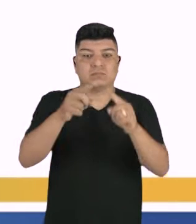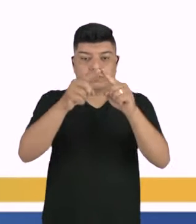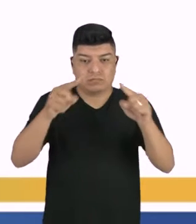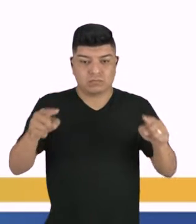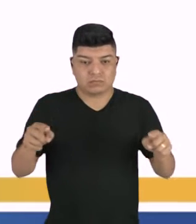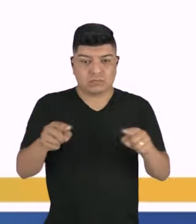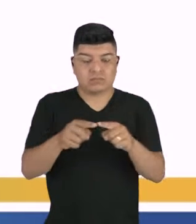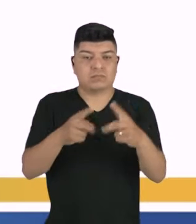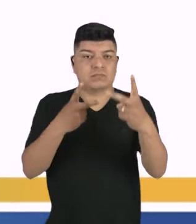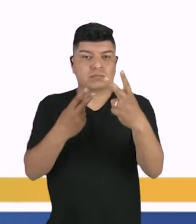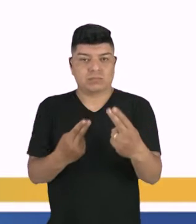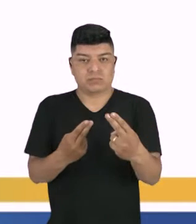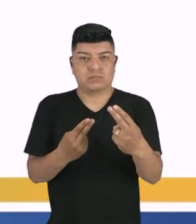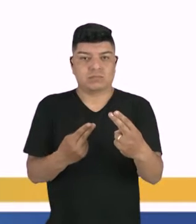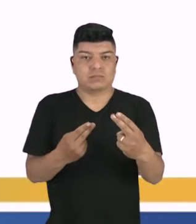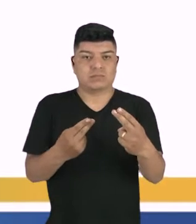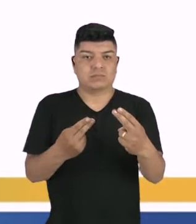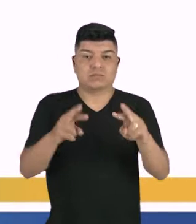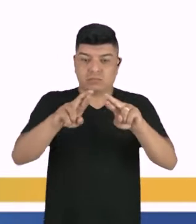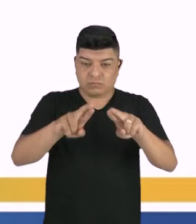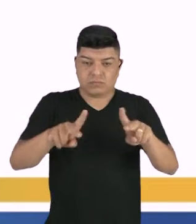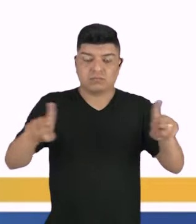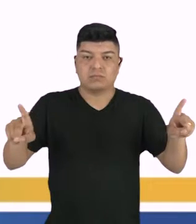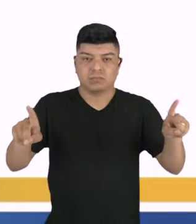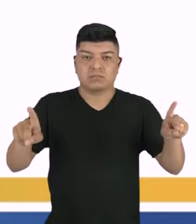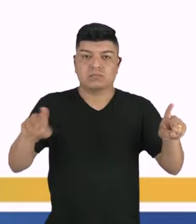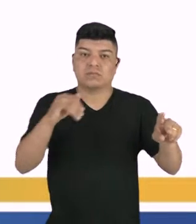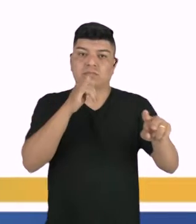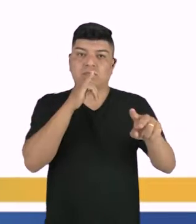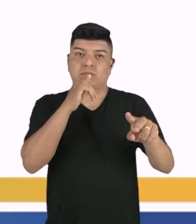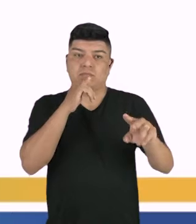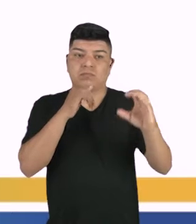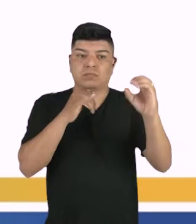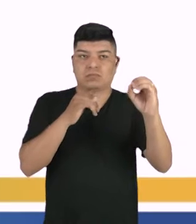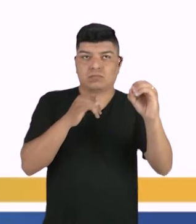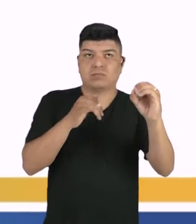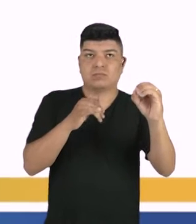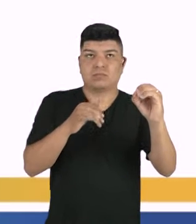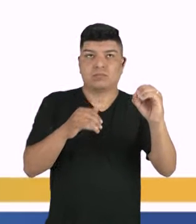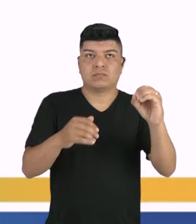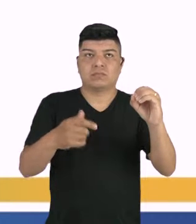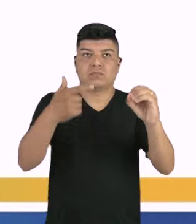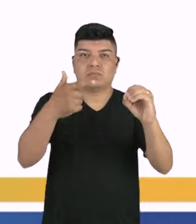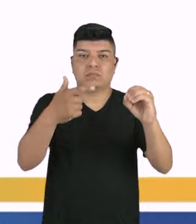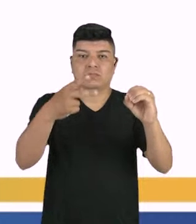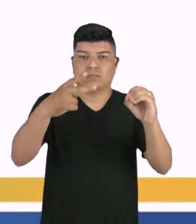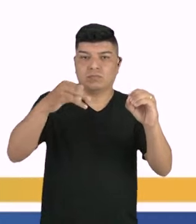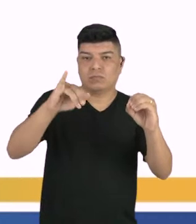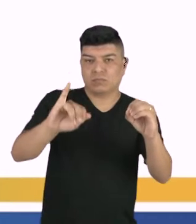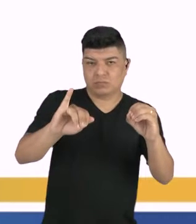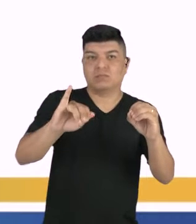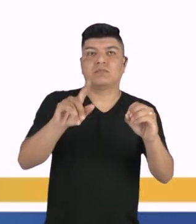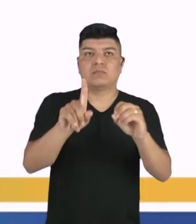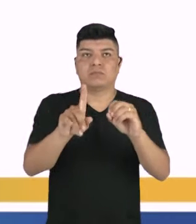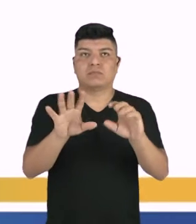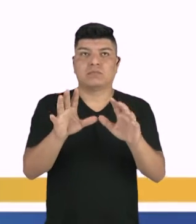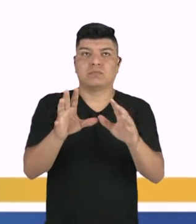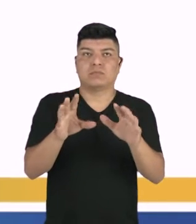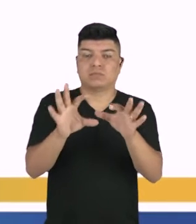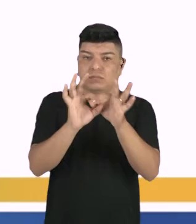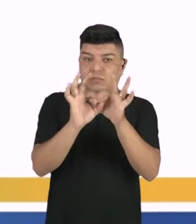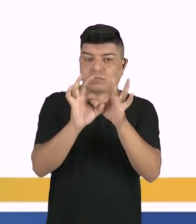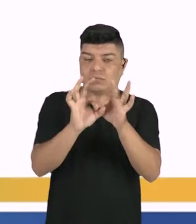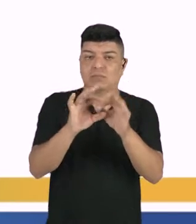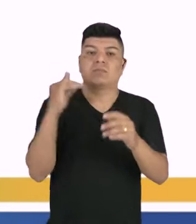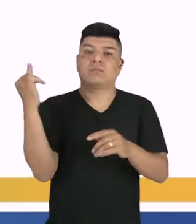circunferência é o mesmo para dois arcos diferentes, né? Por exemplo, 0 e 2π, nós chamamos de arcos côngruos, né? São arcos congruentes. Então,